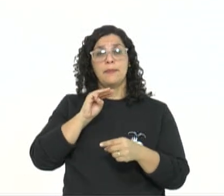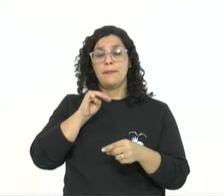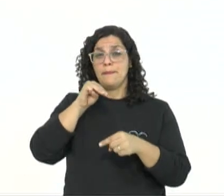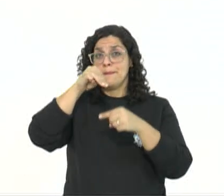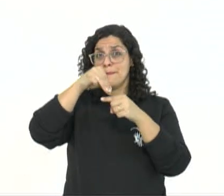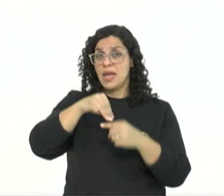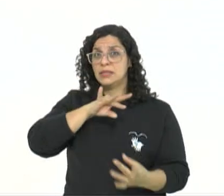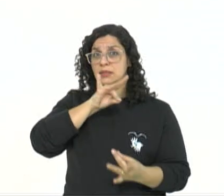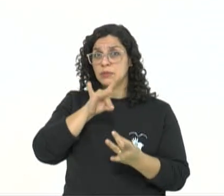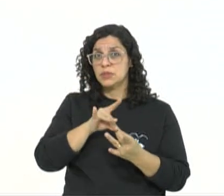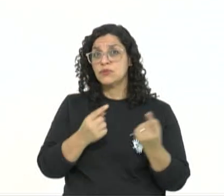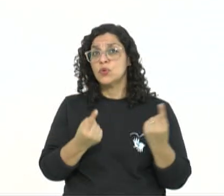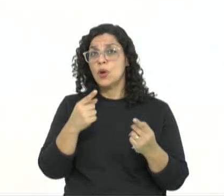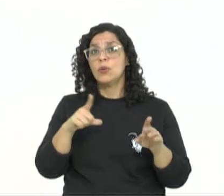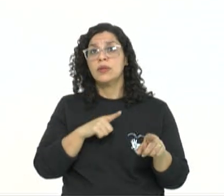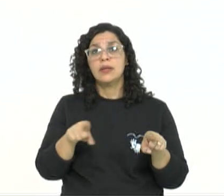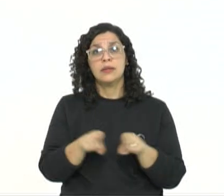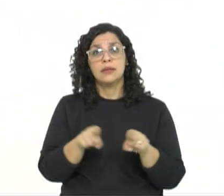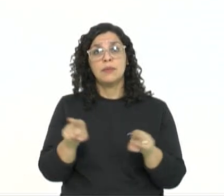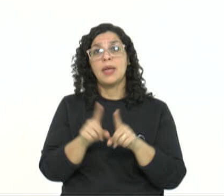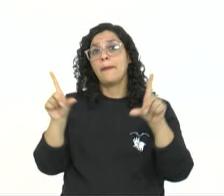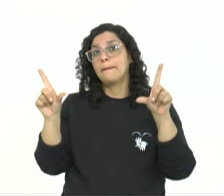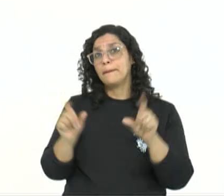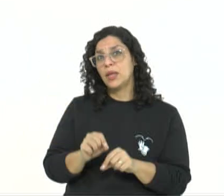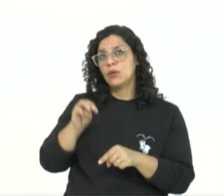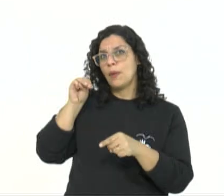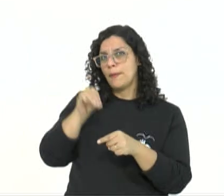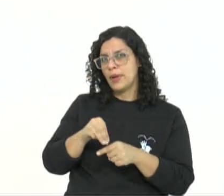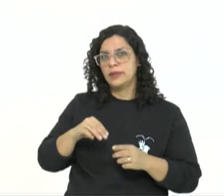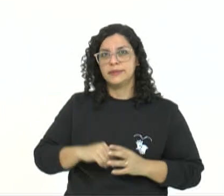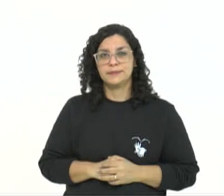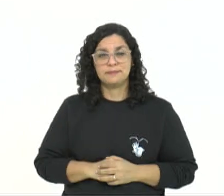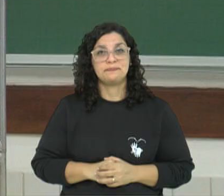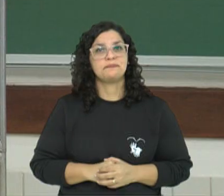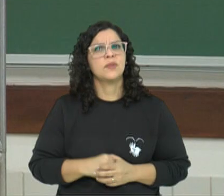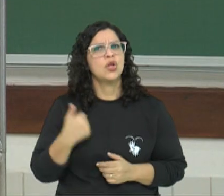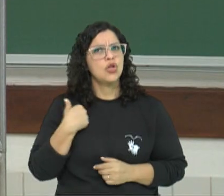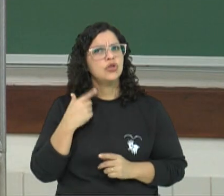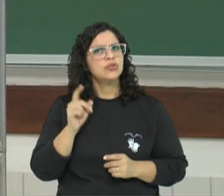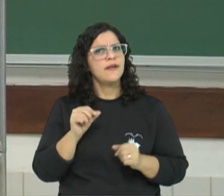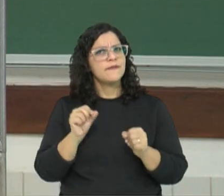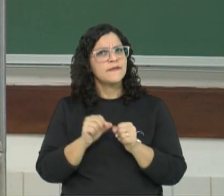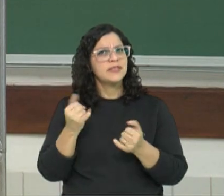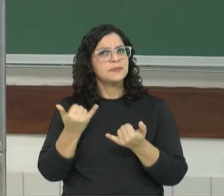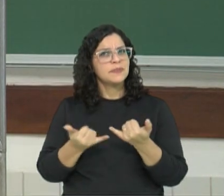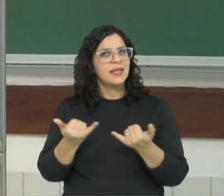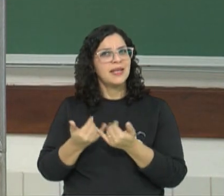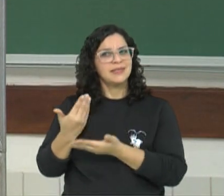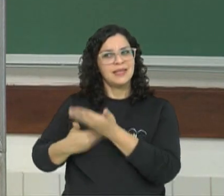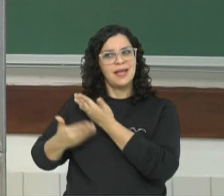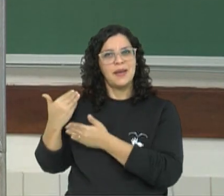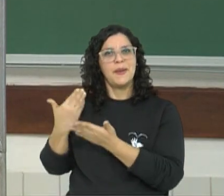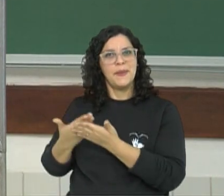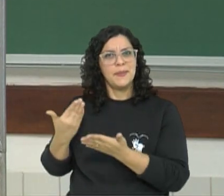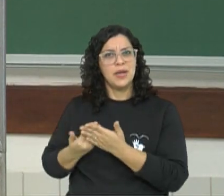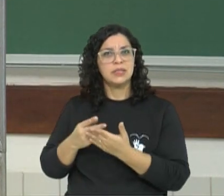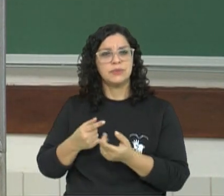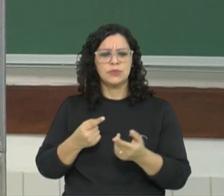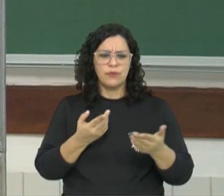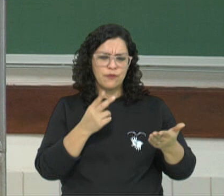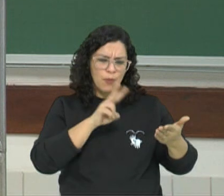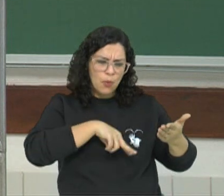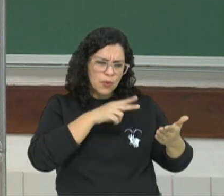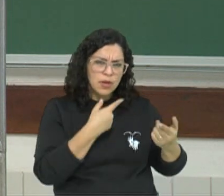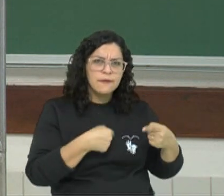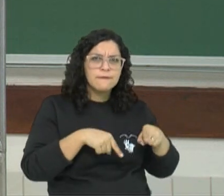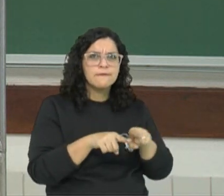específica e qual deles tem a menor. Esse exercício a gente fez muito parecido na aula anterior, então vamos dar uma recordada